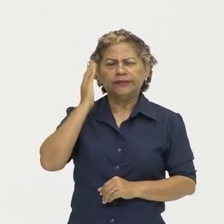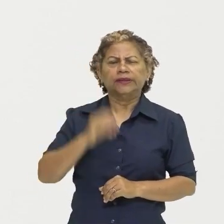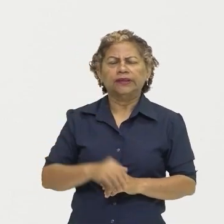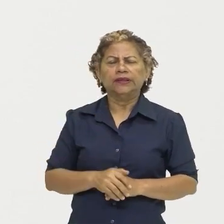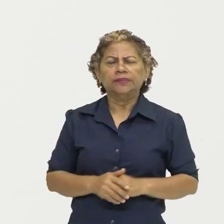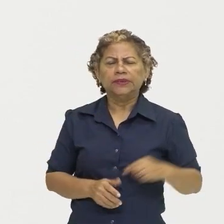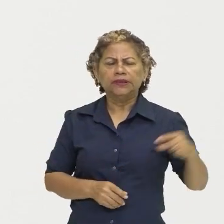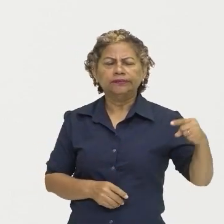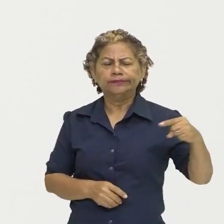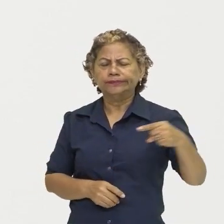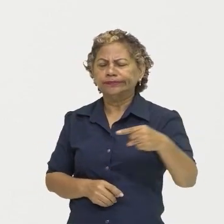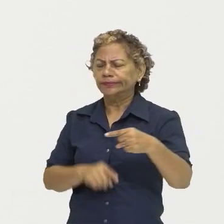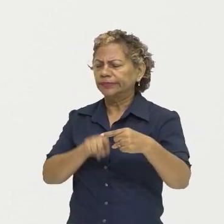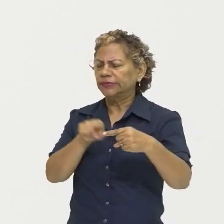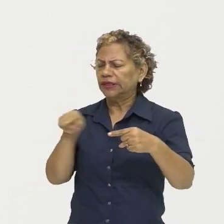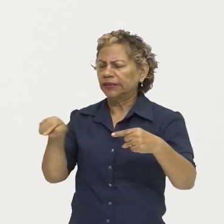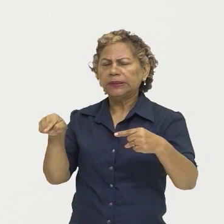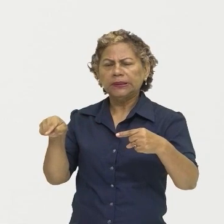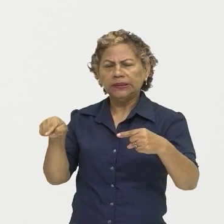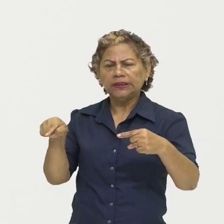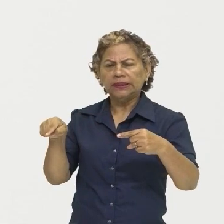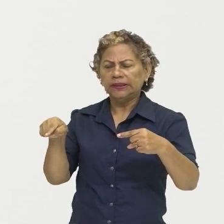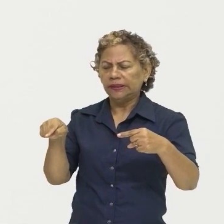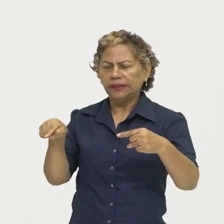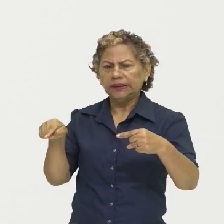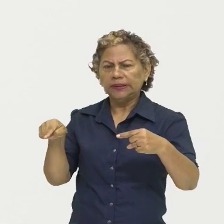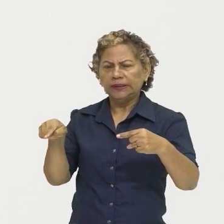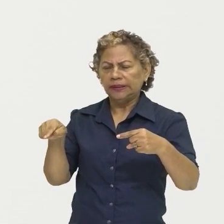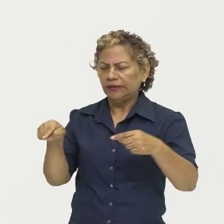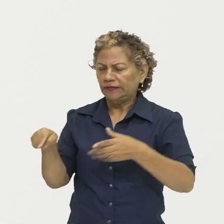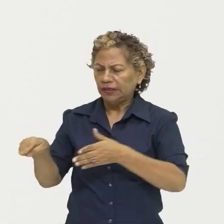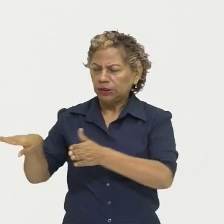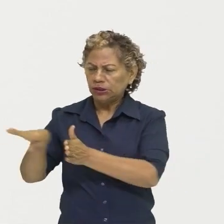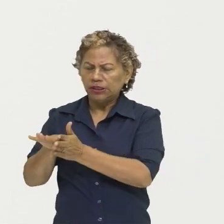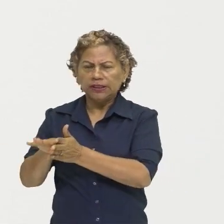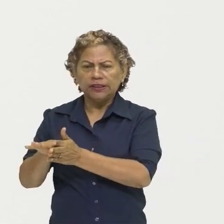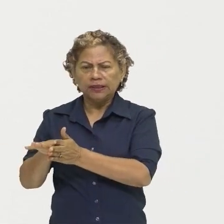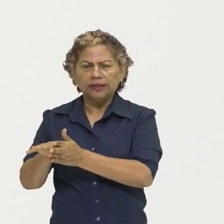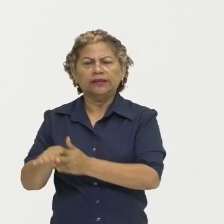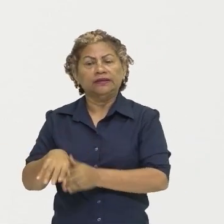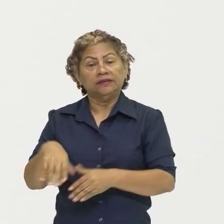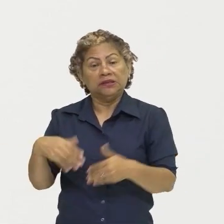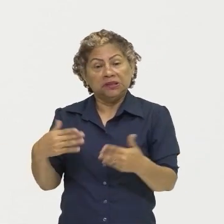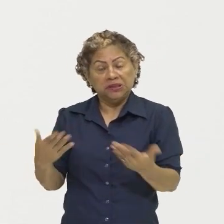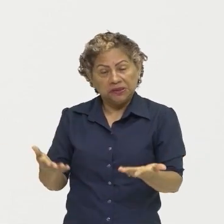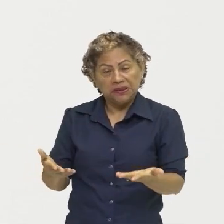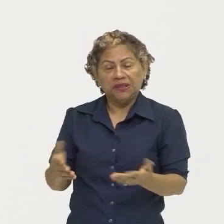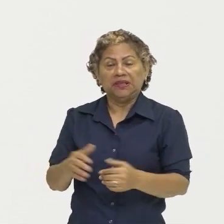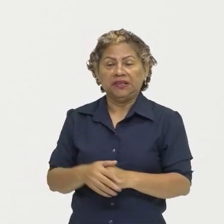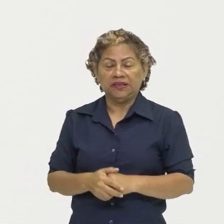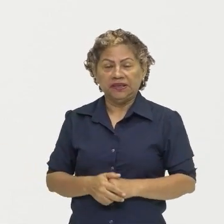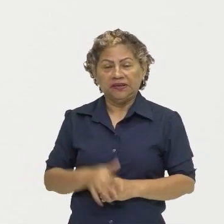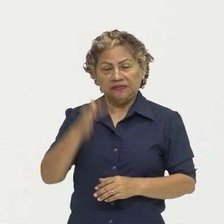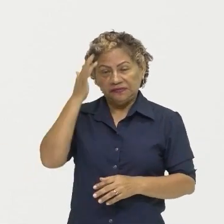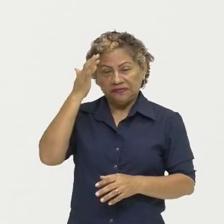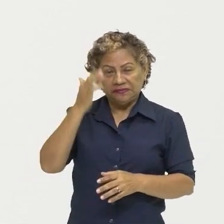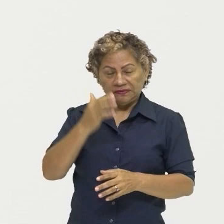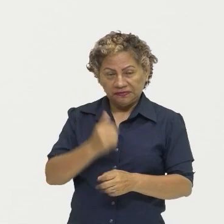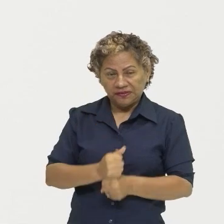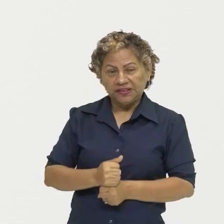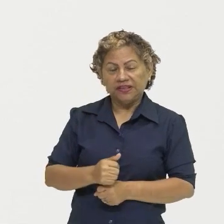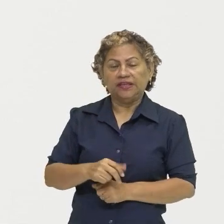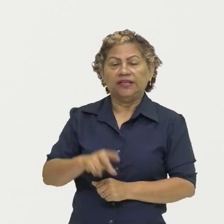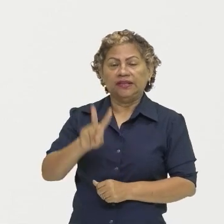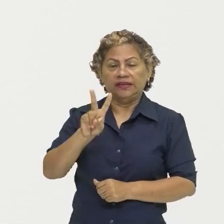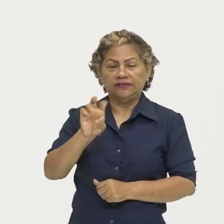está indo, logo ela é o quê? Uma grandeza física. E essa grandeza é o quê?